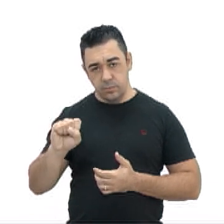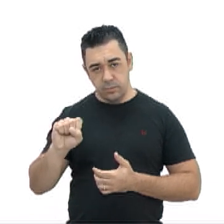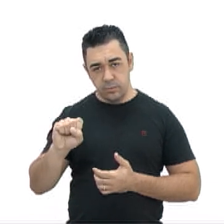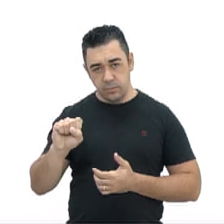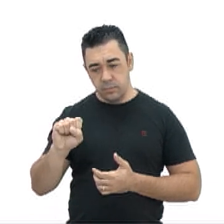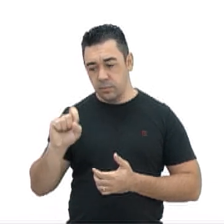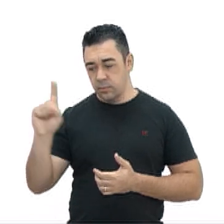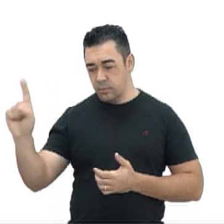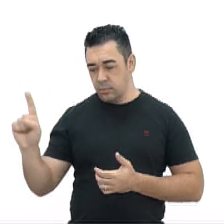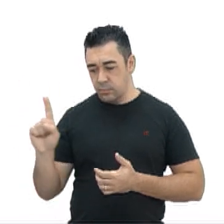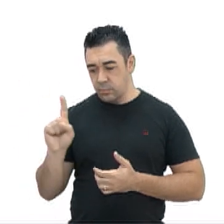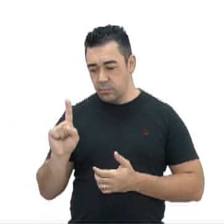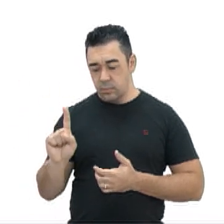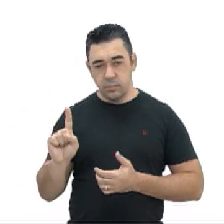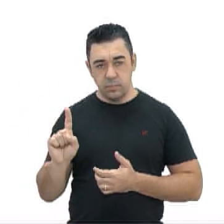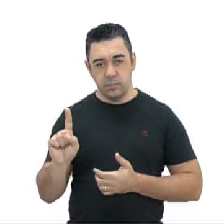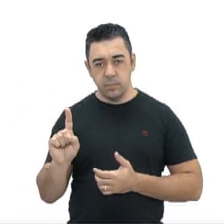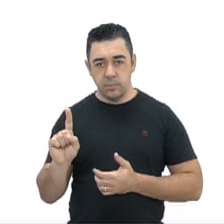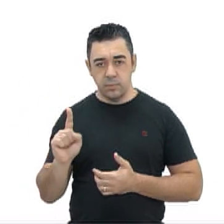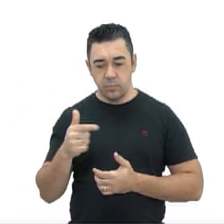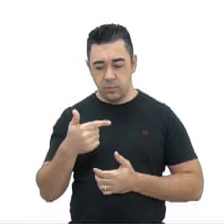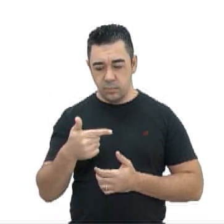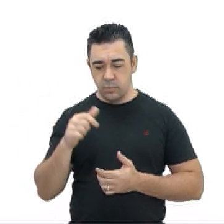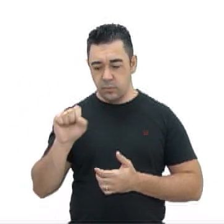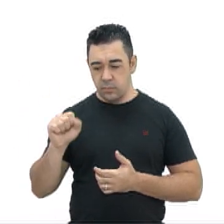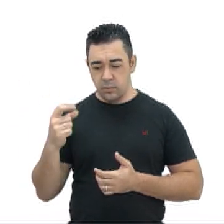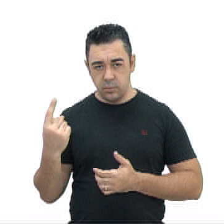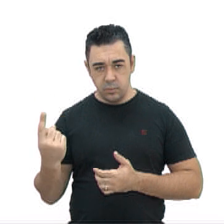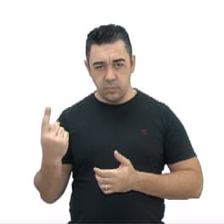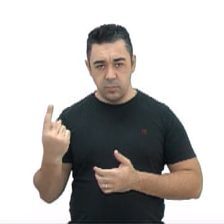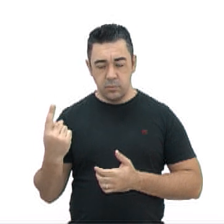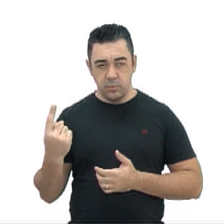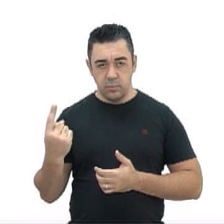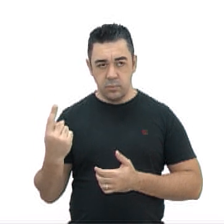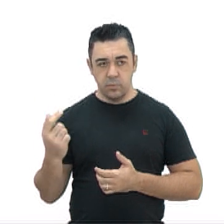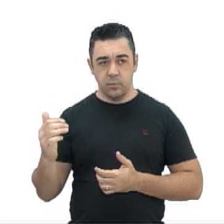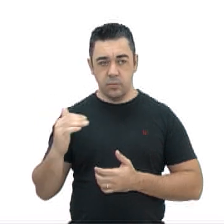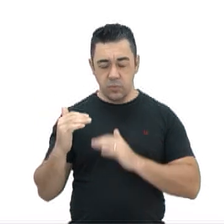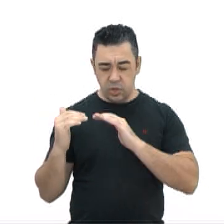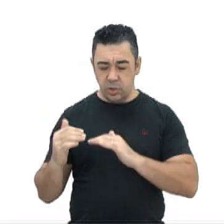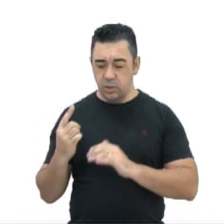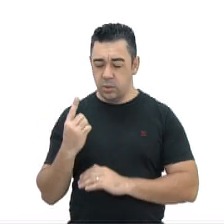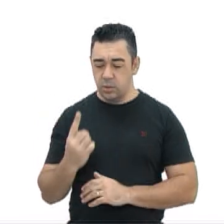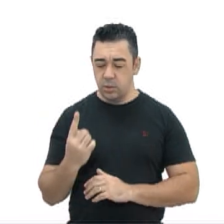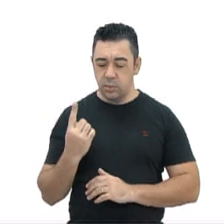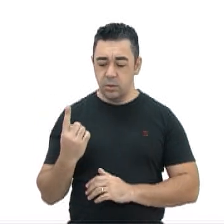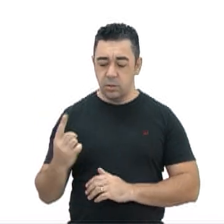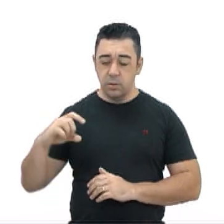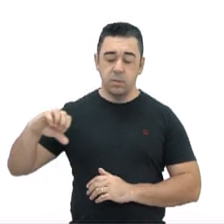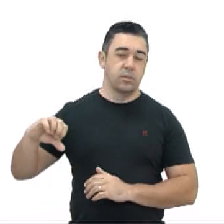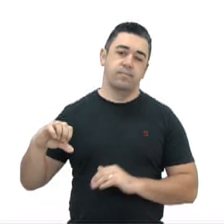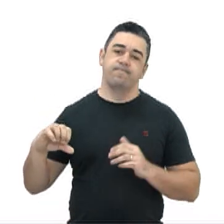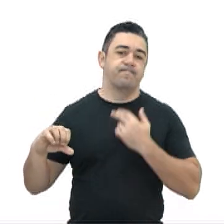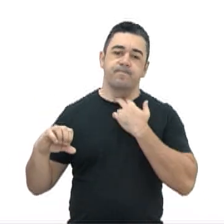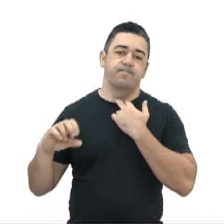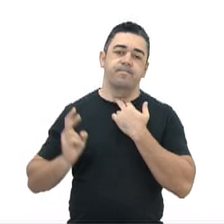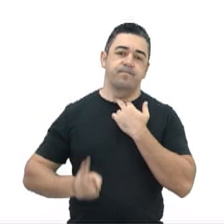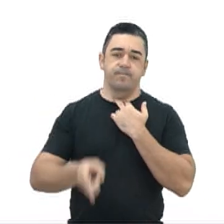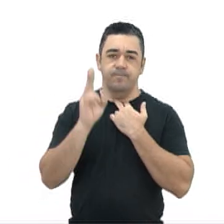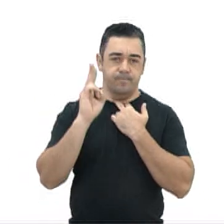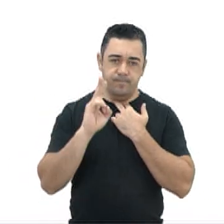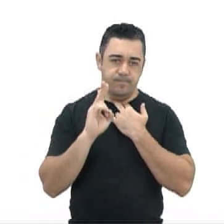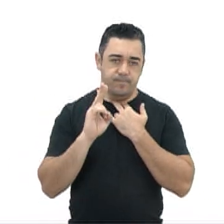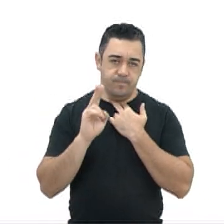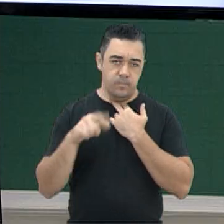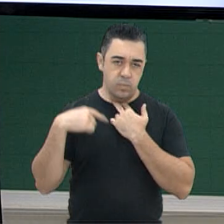acrescento mais 1, fica 28, e coloca 1 no final, eu tiro 281. E aí já deu 119, se eu fosse